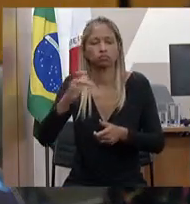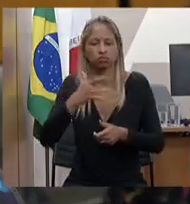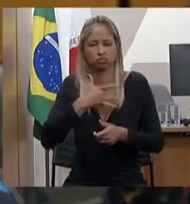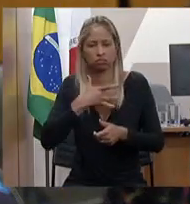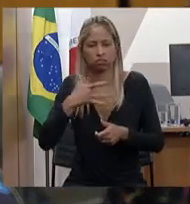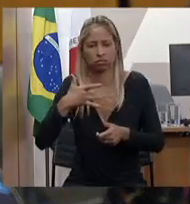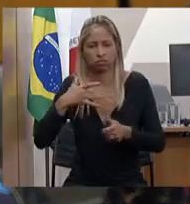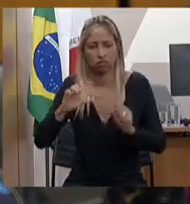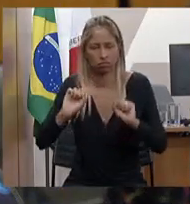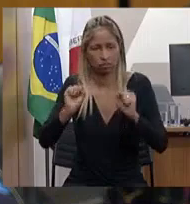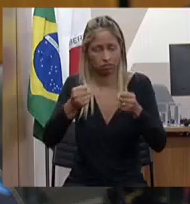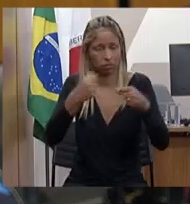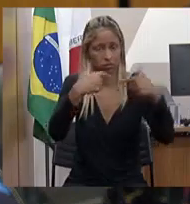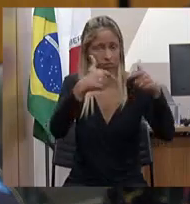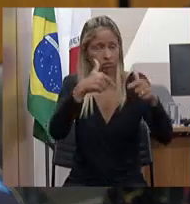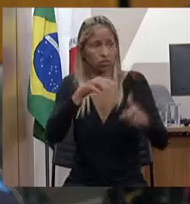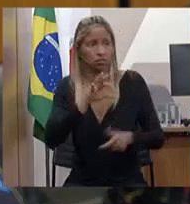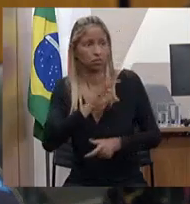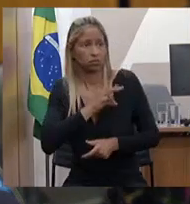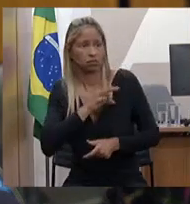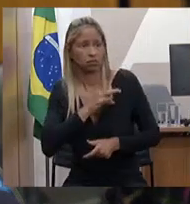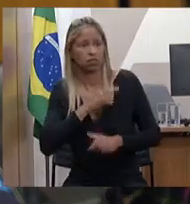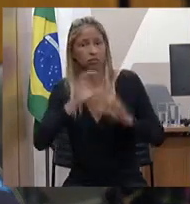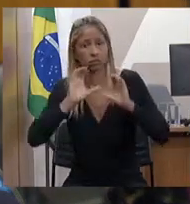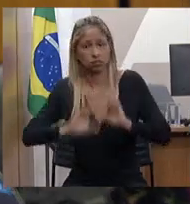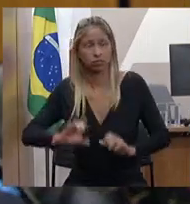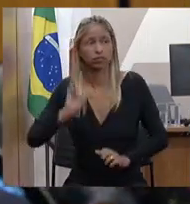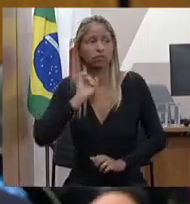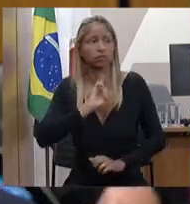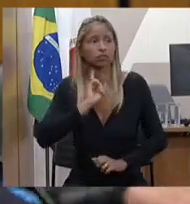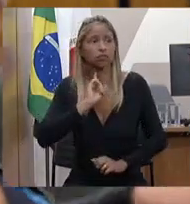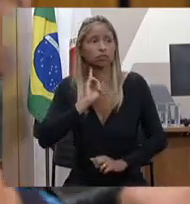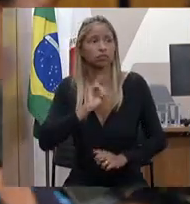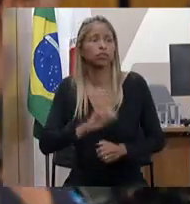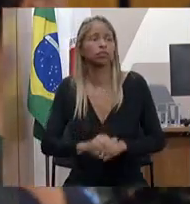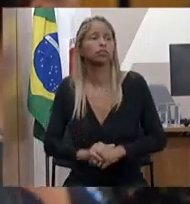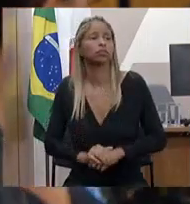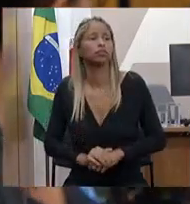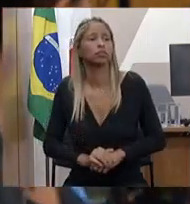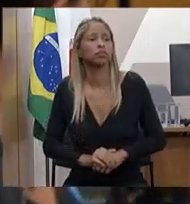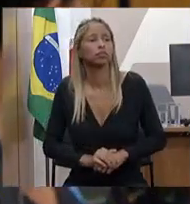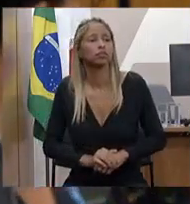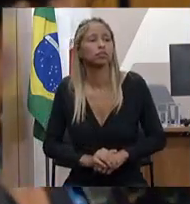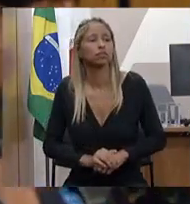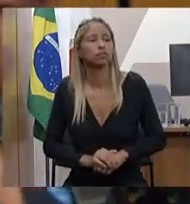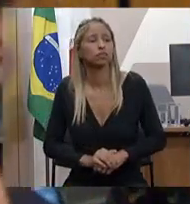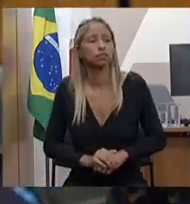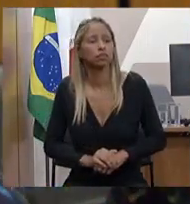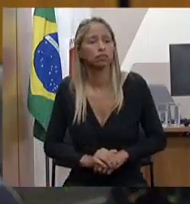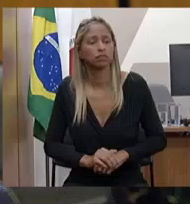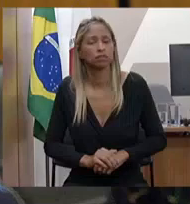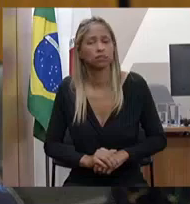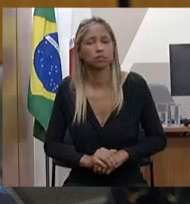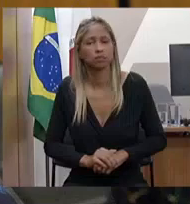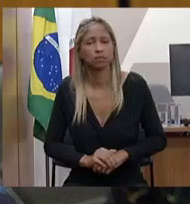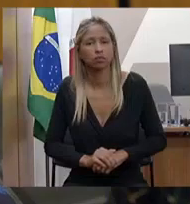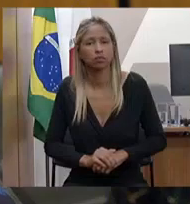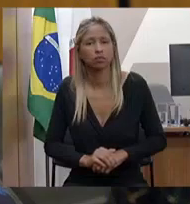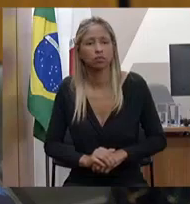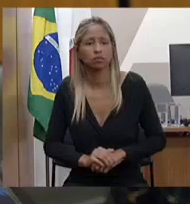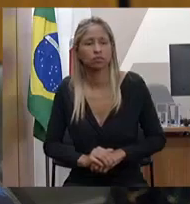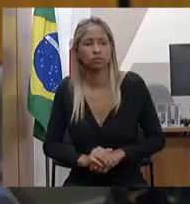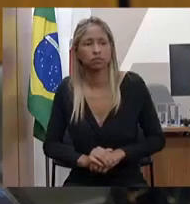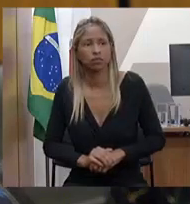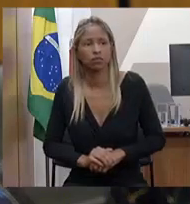segurança do trabalho da Polícia Civil de Minas Gerais Teve até uma colega aqui né que que demonstrou